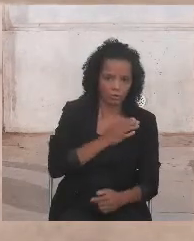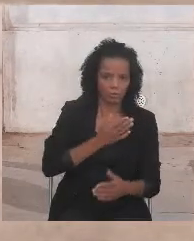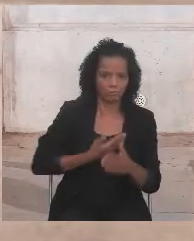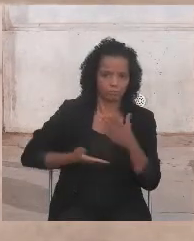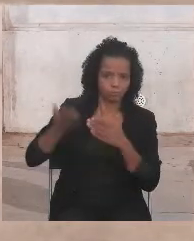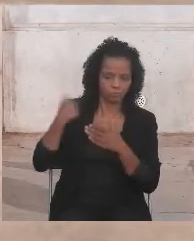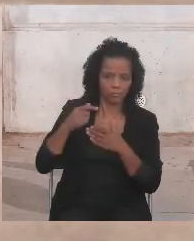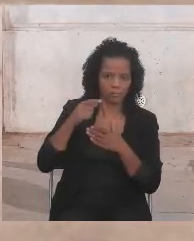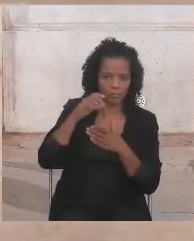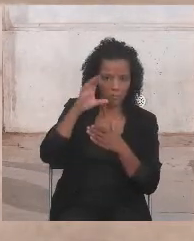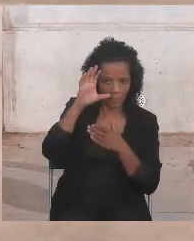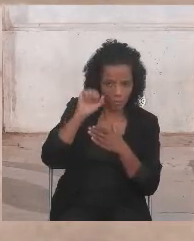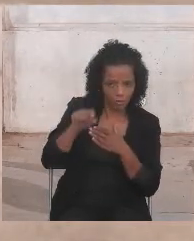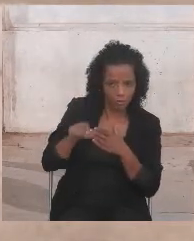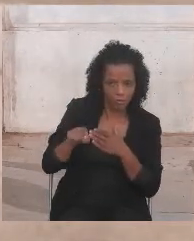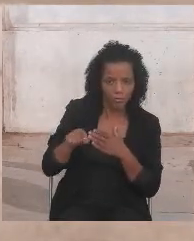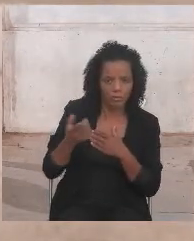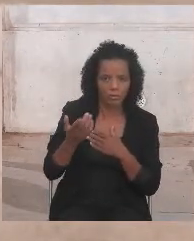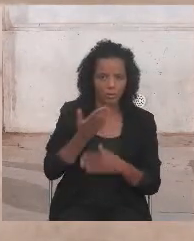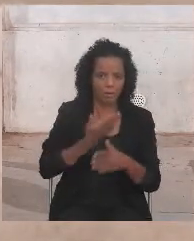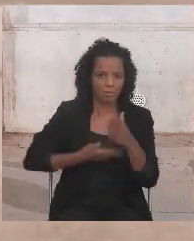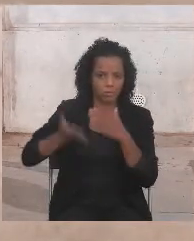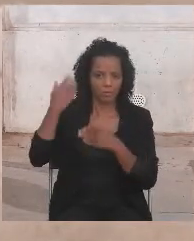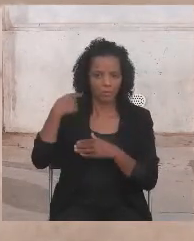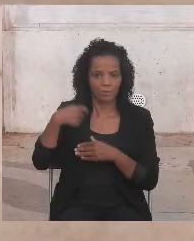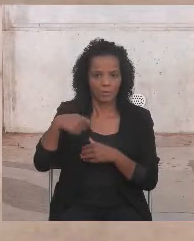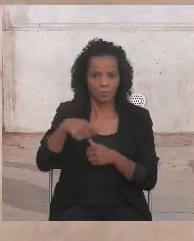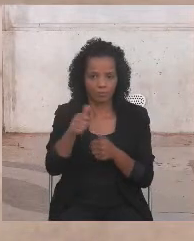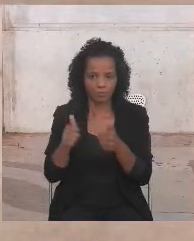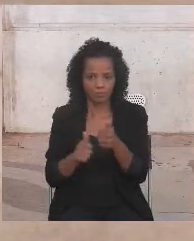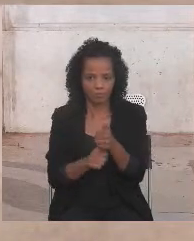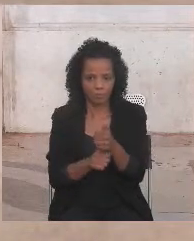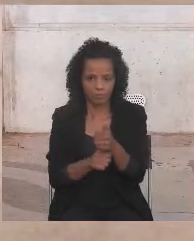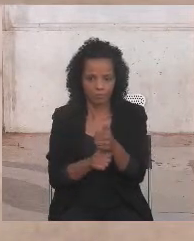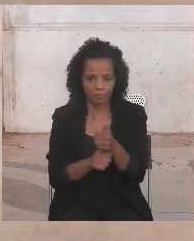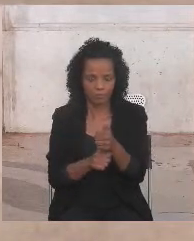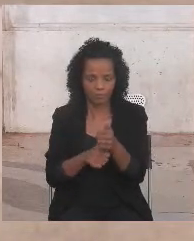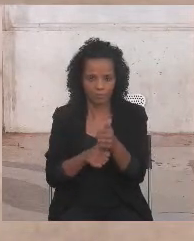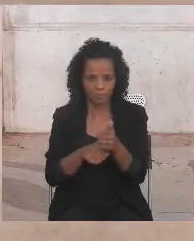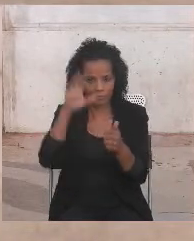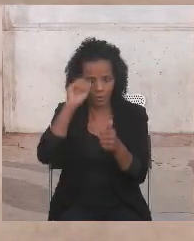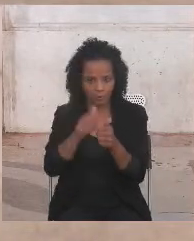antigos ministros, antigo vice-primeiro-ministro Paulo Portas,